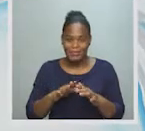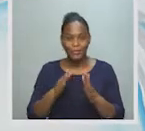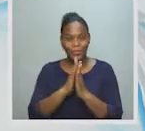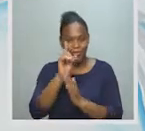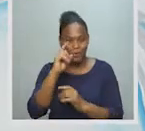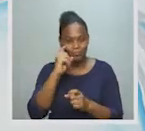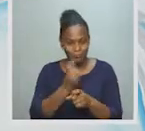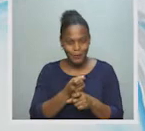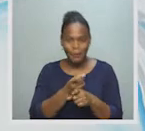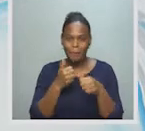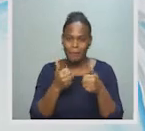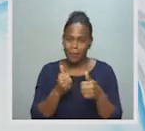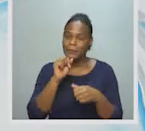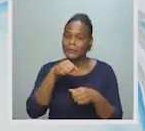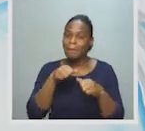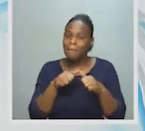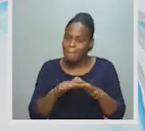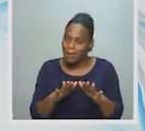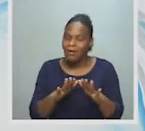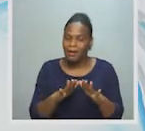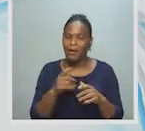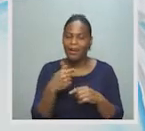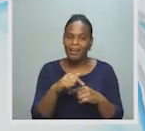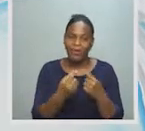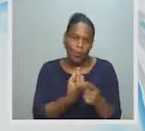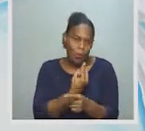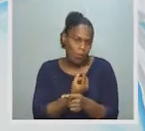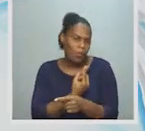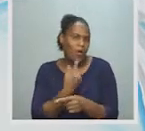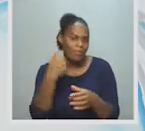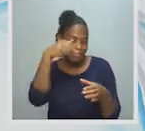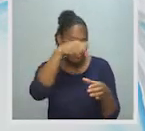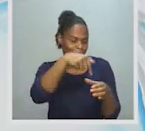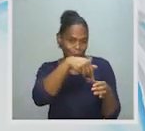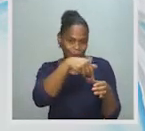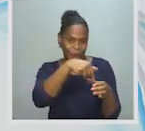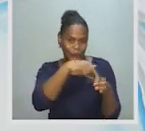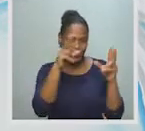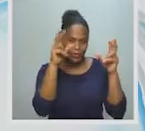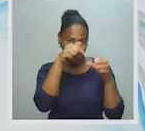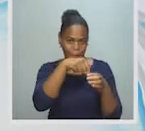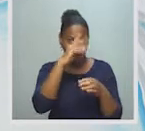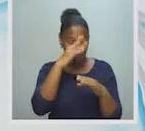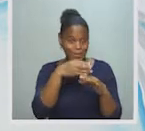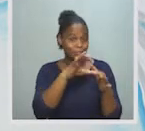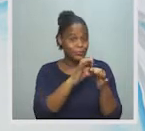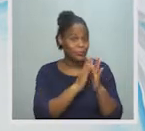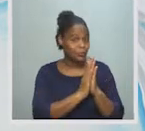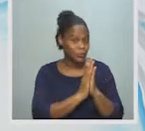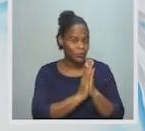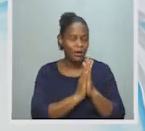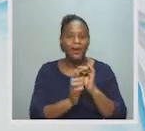buscar a Deus é muito bom, sim. Mas há um pormenor, ou seja, há um aspecto dentro do